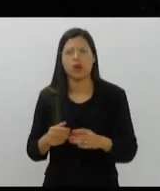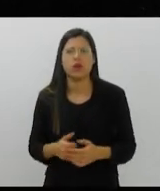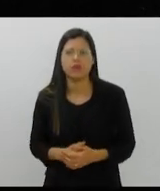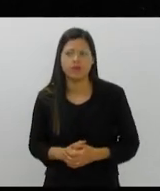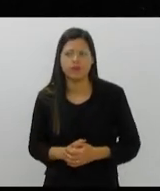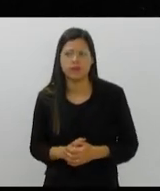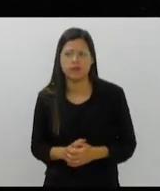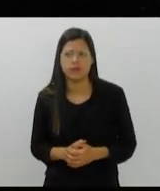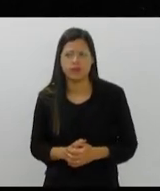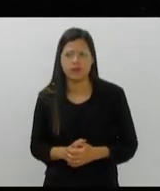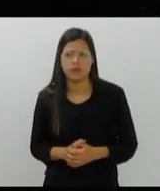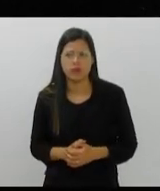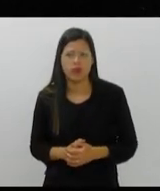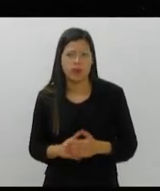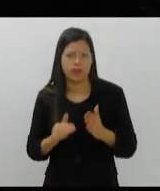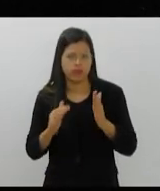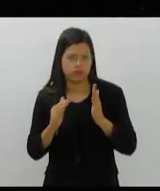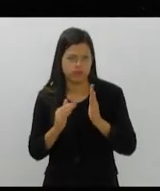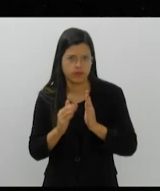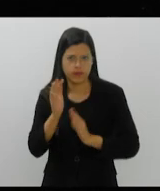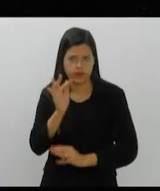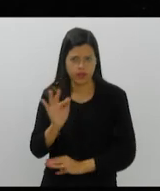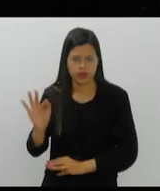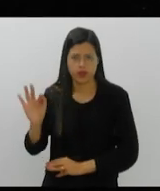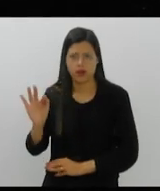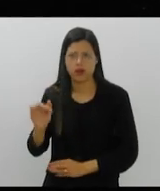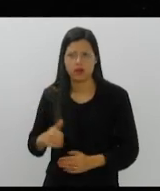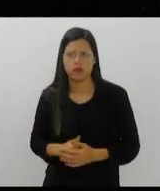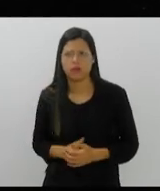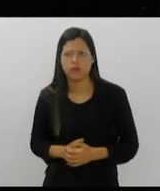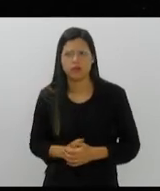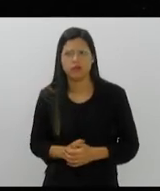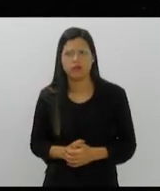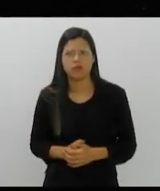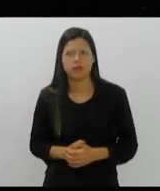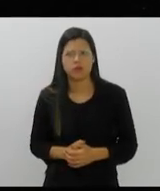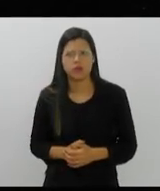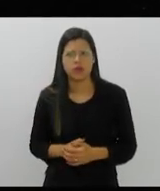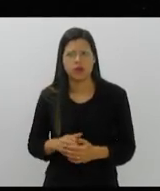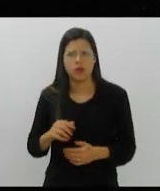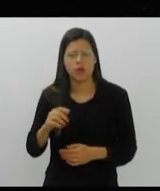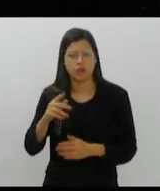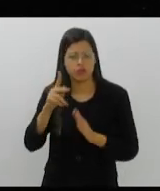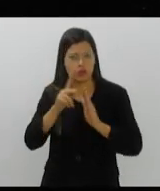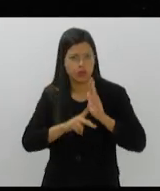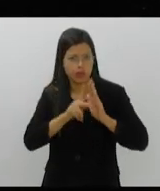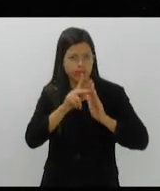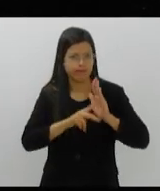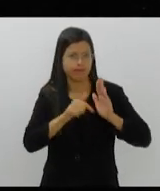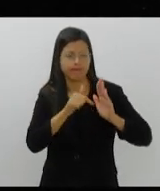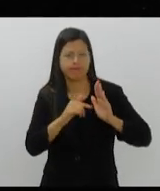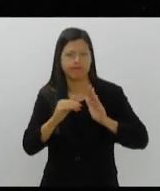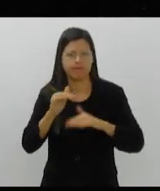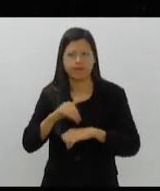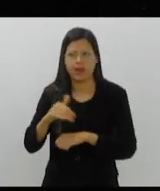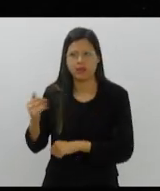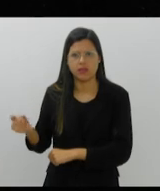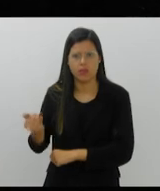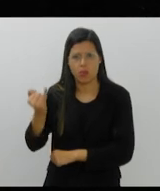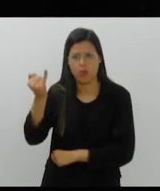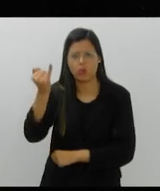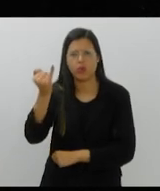a Câmara Federal. Este é um dos projetos mais importantes do